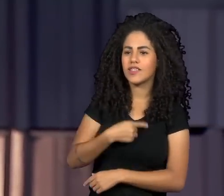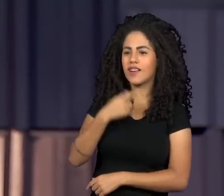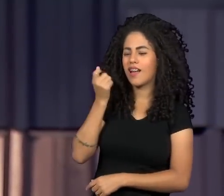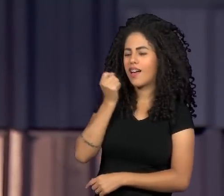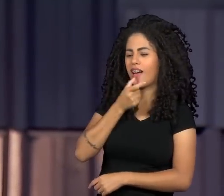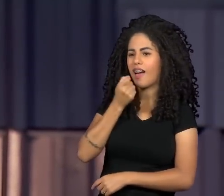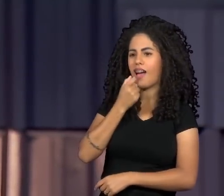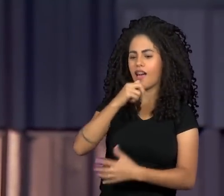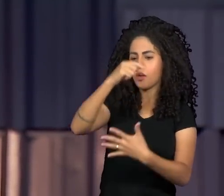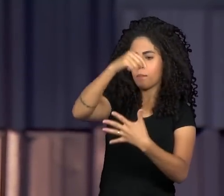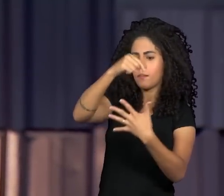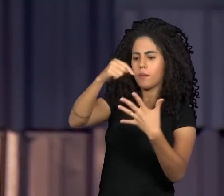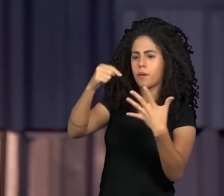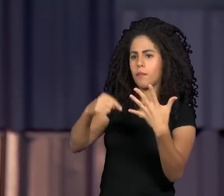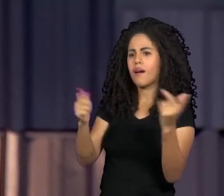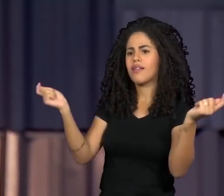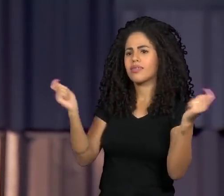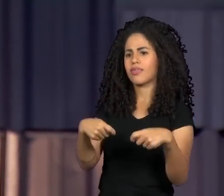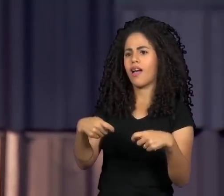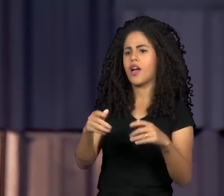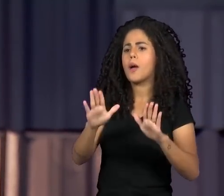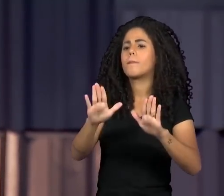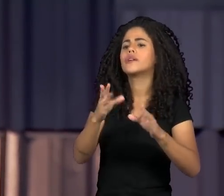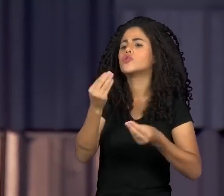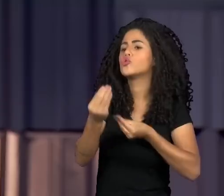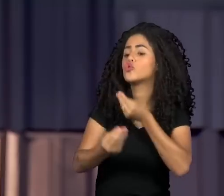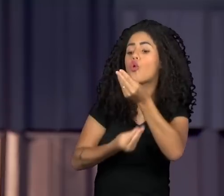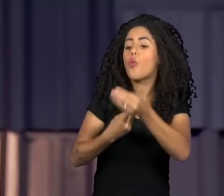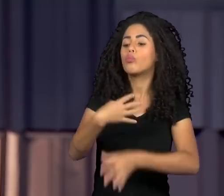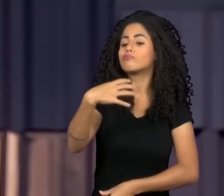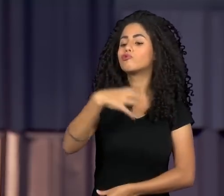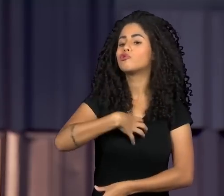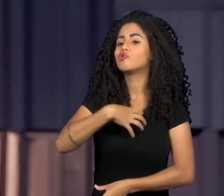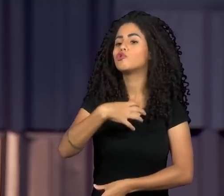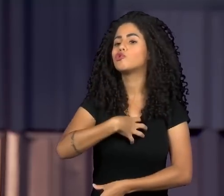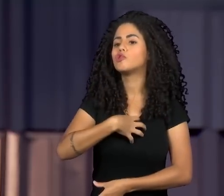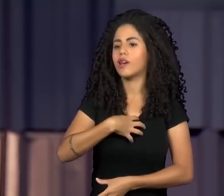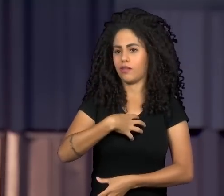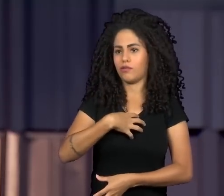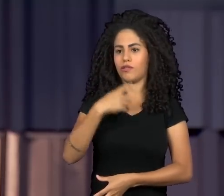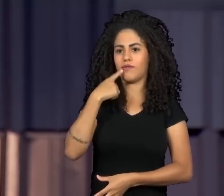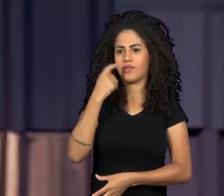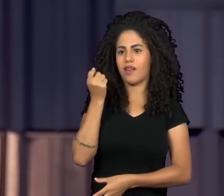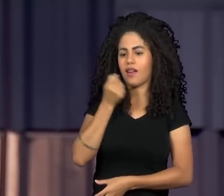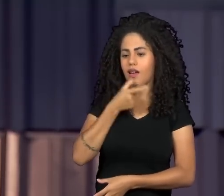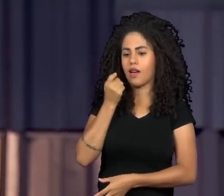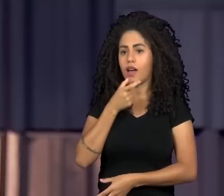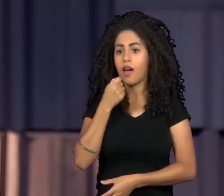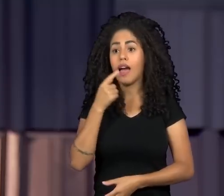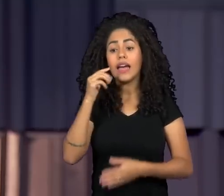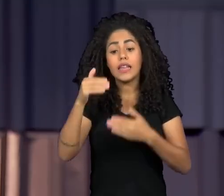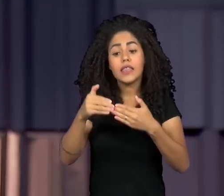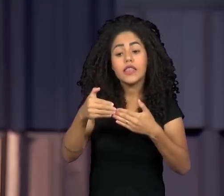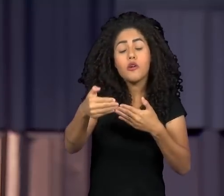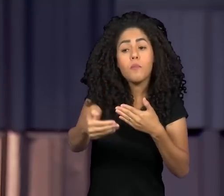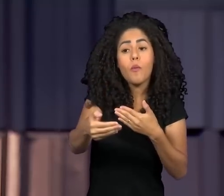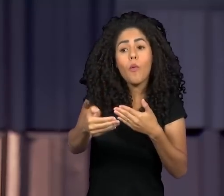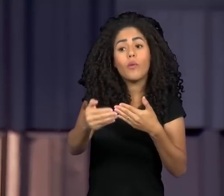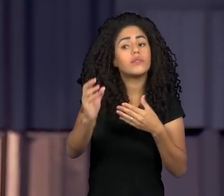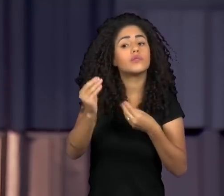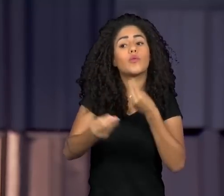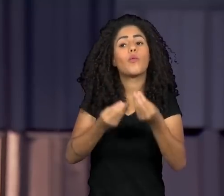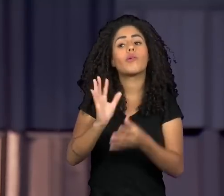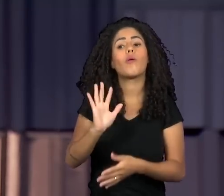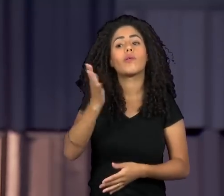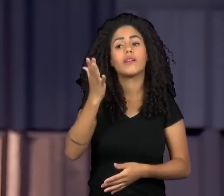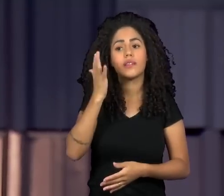sobre tudo, né? Sobre todos. Só que a forma como você fala e como você lida com as consequências daquela piada, eu acho que nem todo